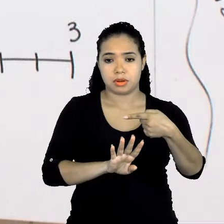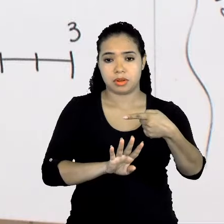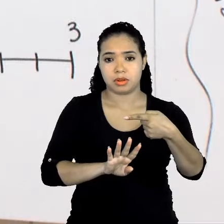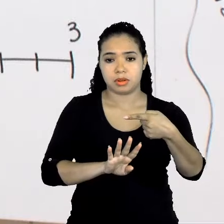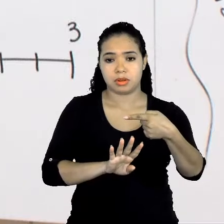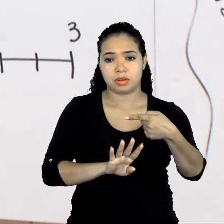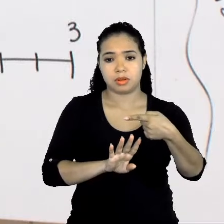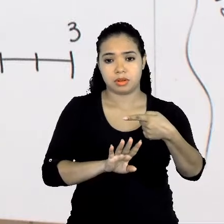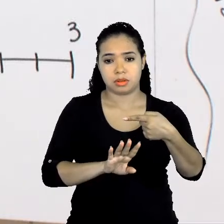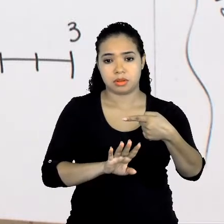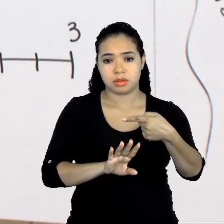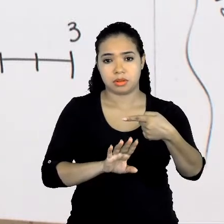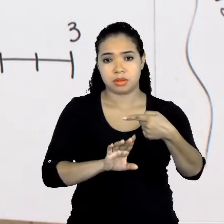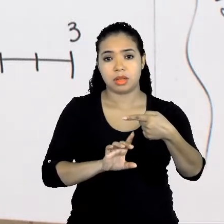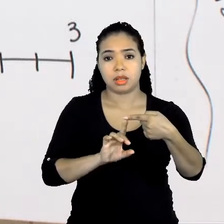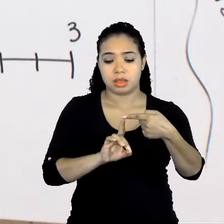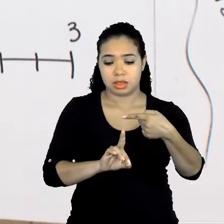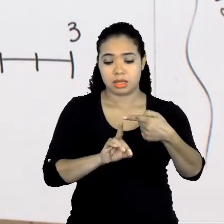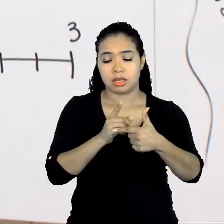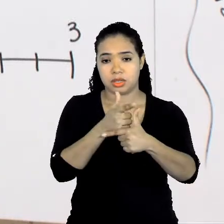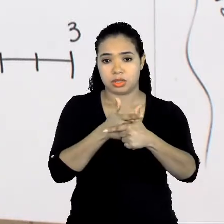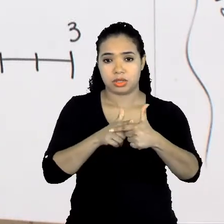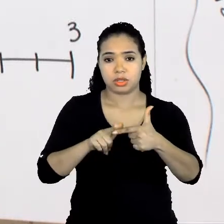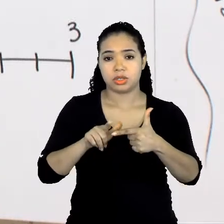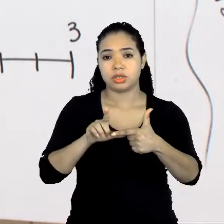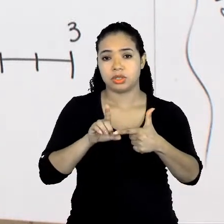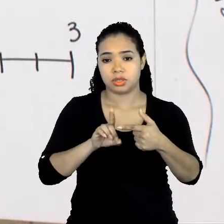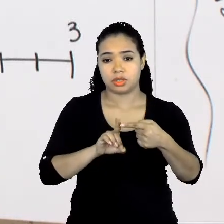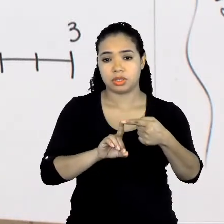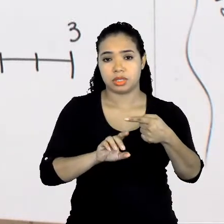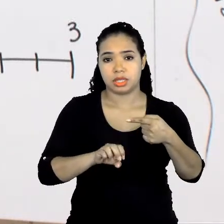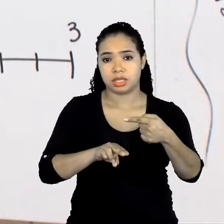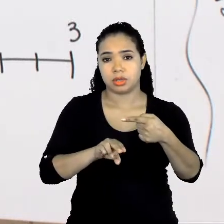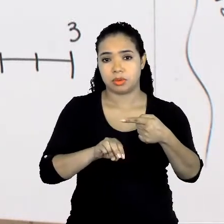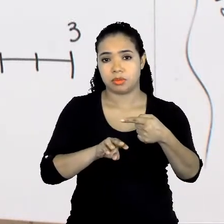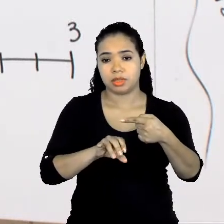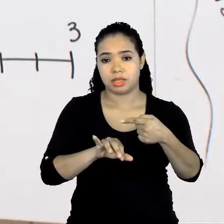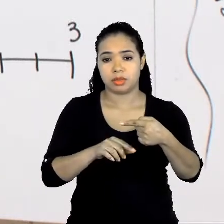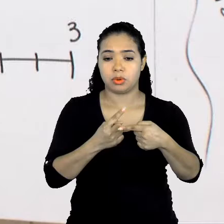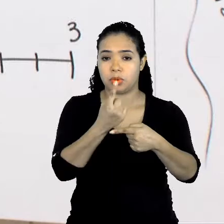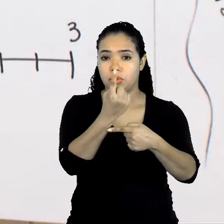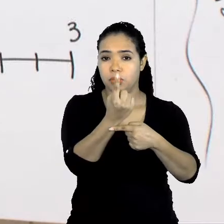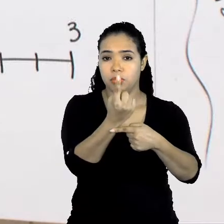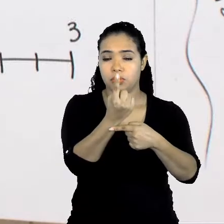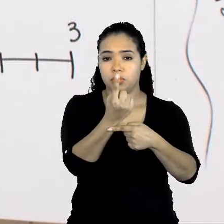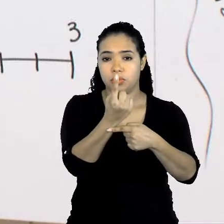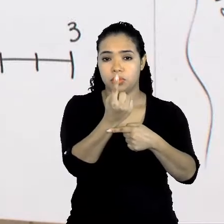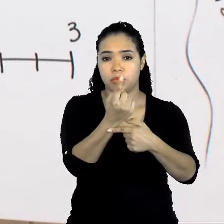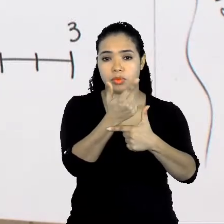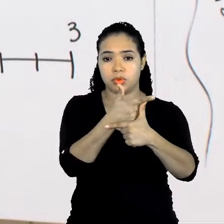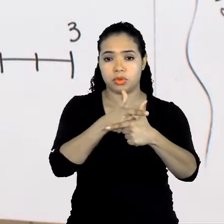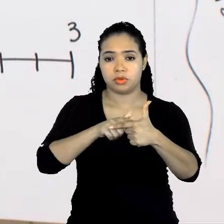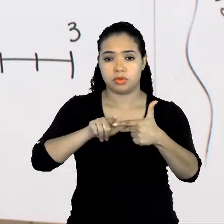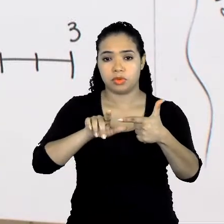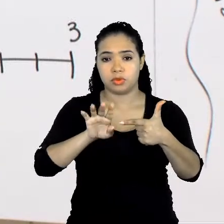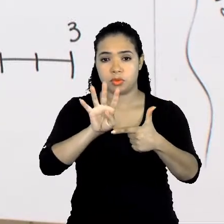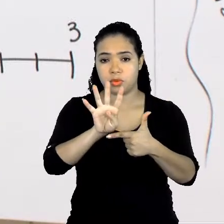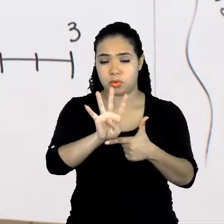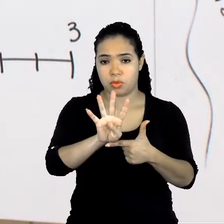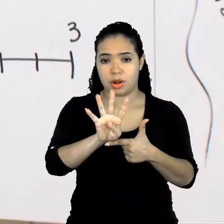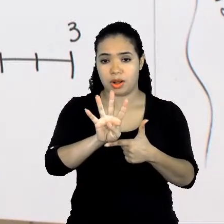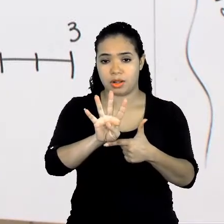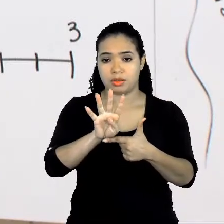no D de divisor, D de denominador. Então, eu divido 1 por 4, eu vou encontrar